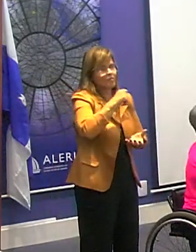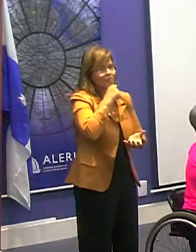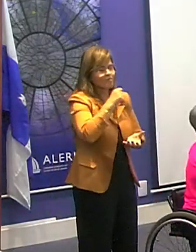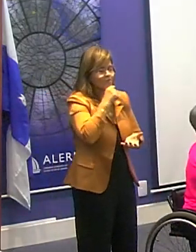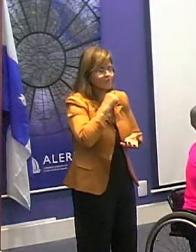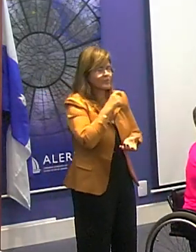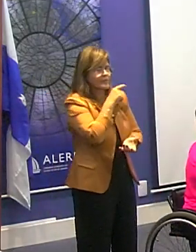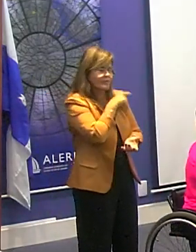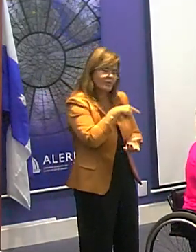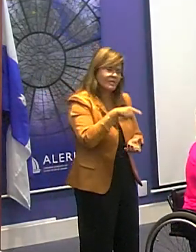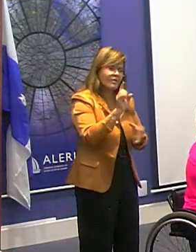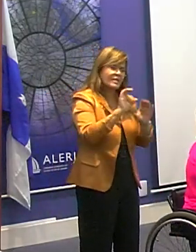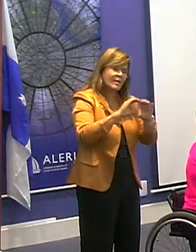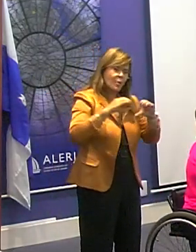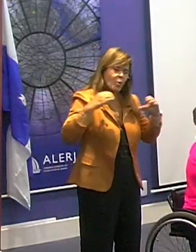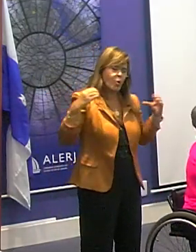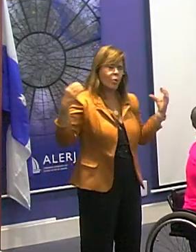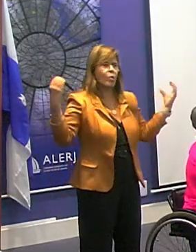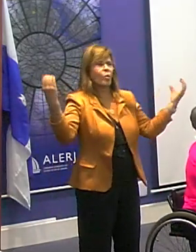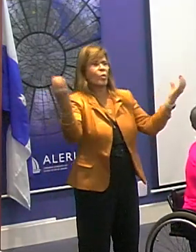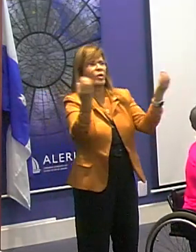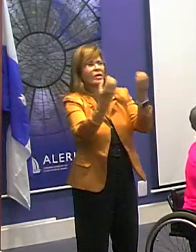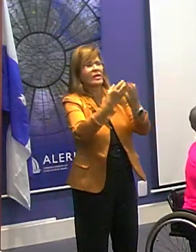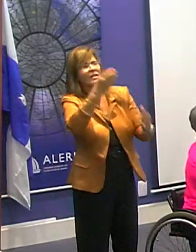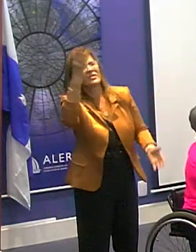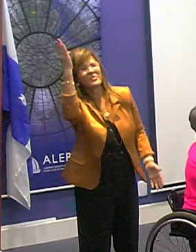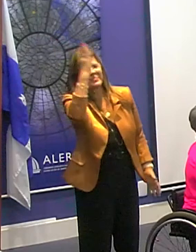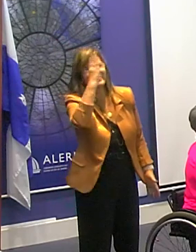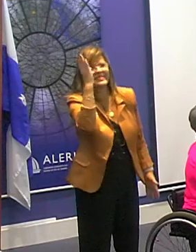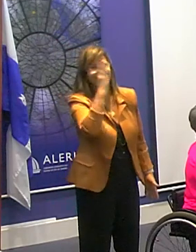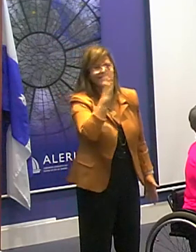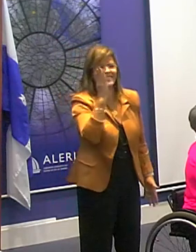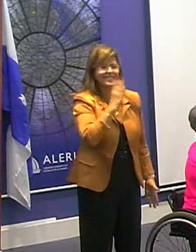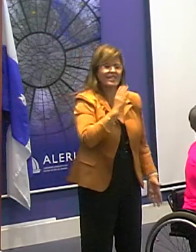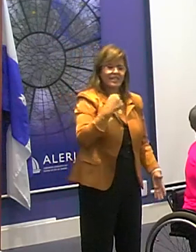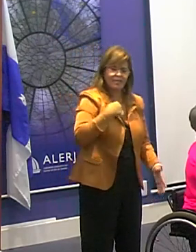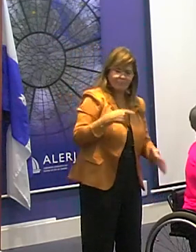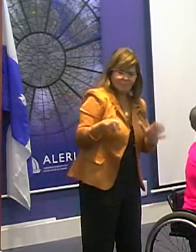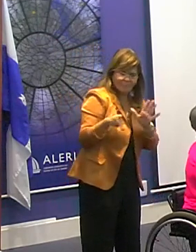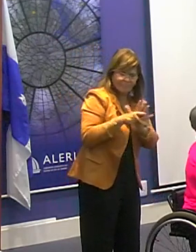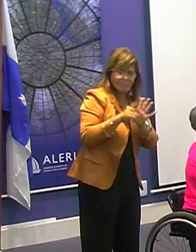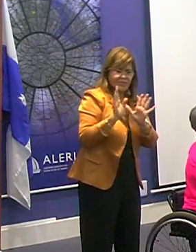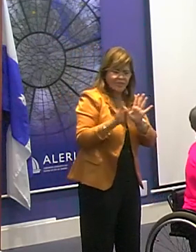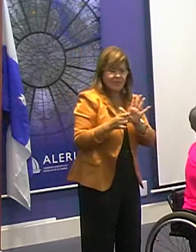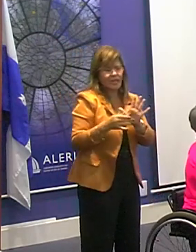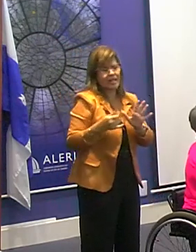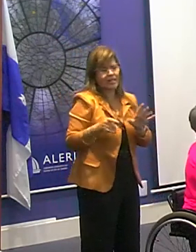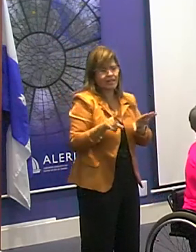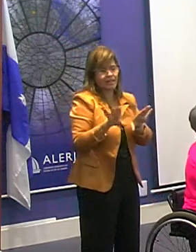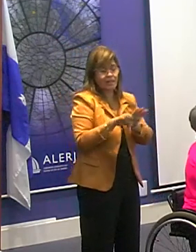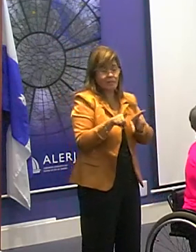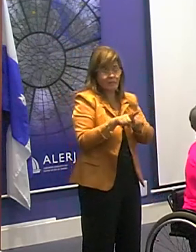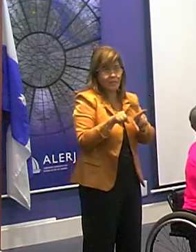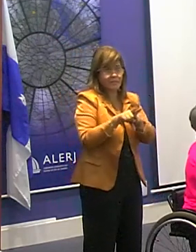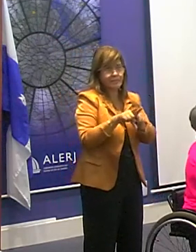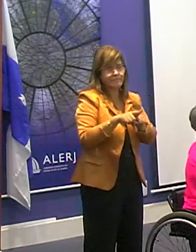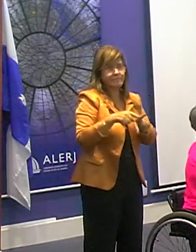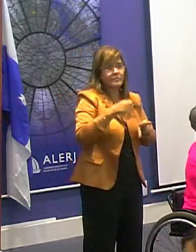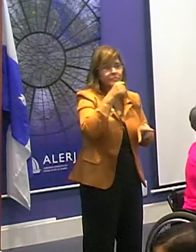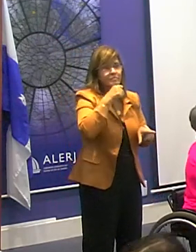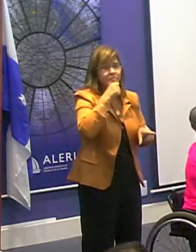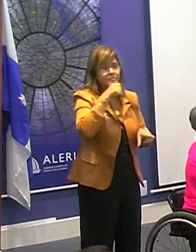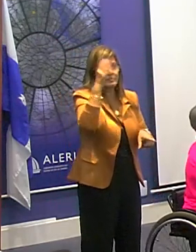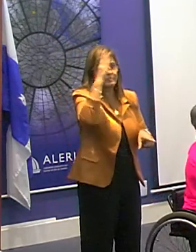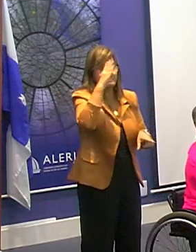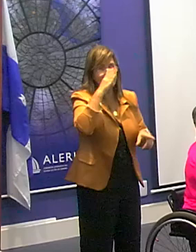sempre lá no Congresso Nacional, como eu também já fiz parte da Comissão do Idoso do Congresso Nacional em